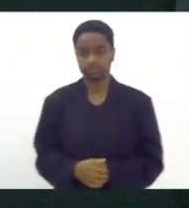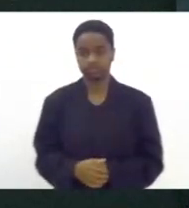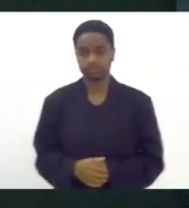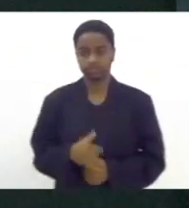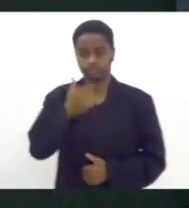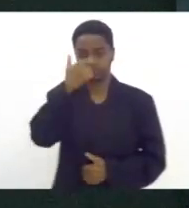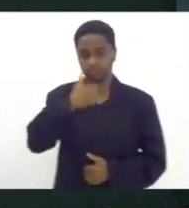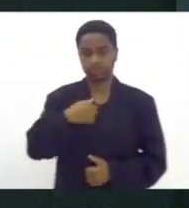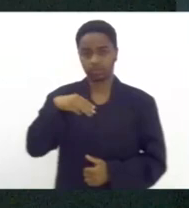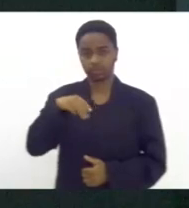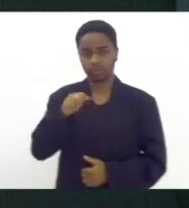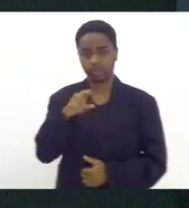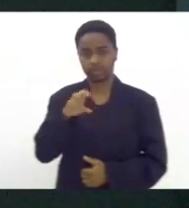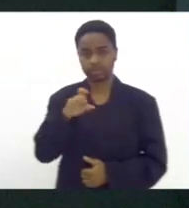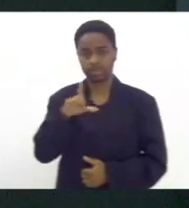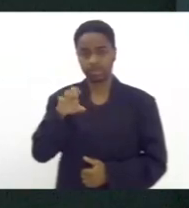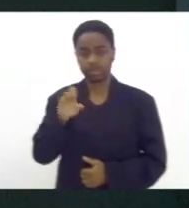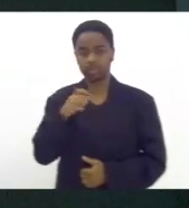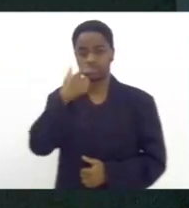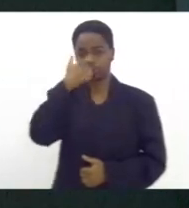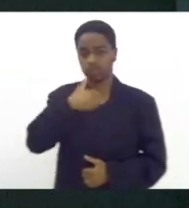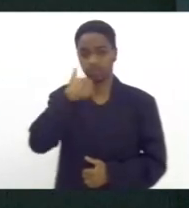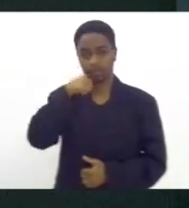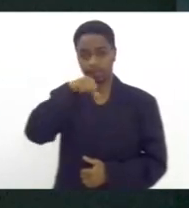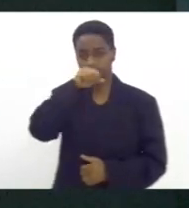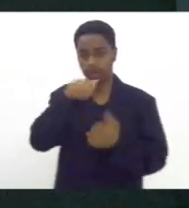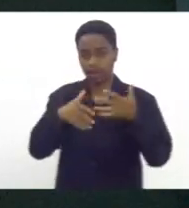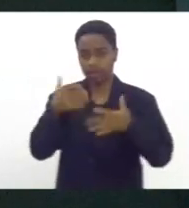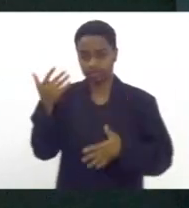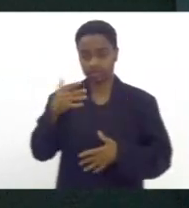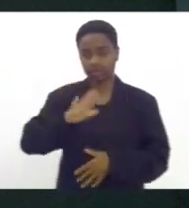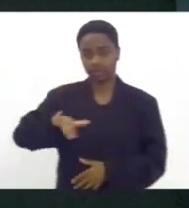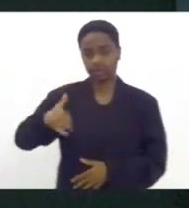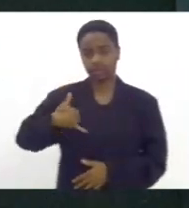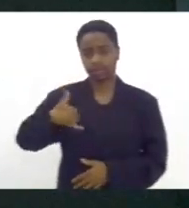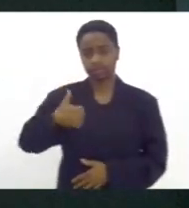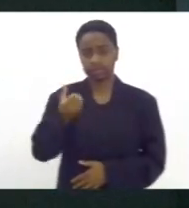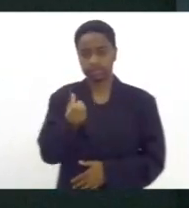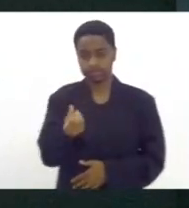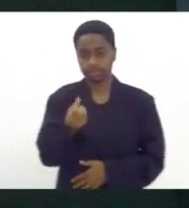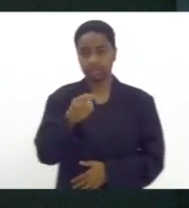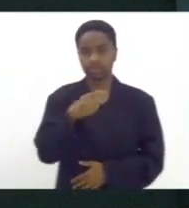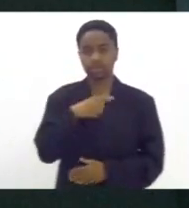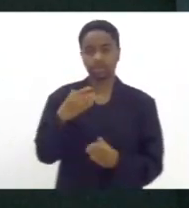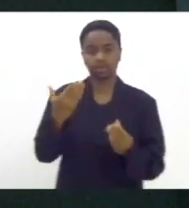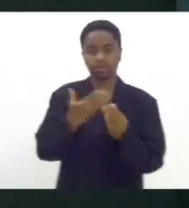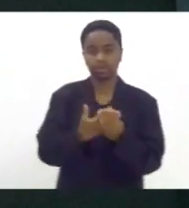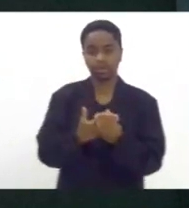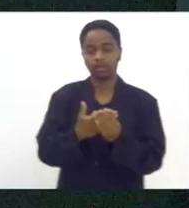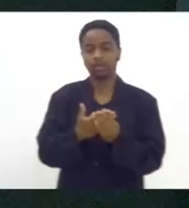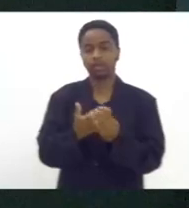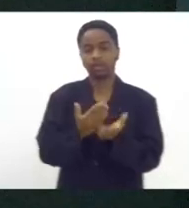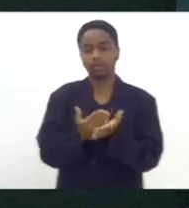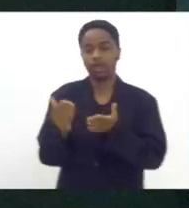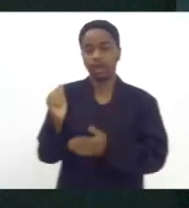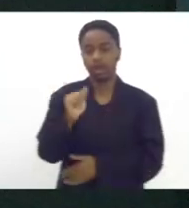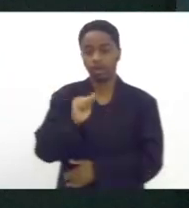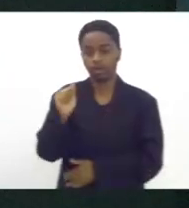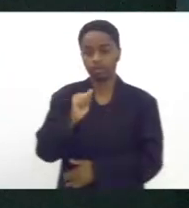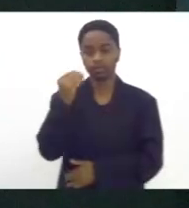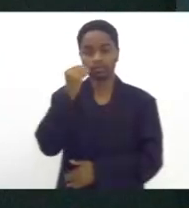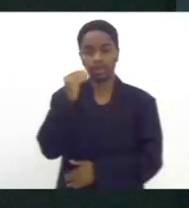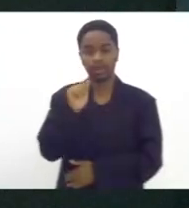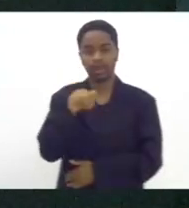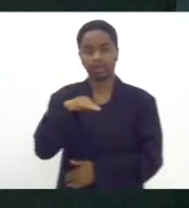Marcele Machado sou mãe atípica de uma criança autista de 6 anos possuo uma limin ferida desde agosto para que a